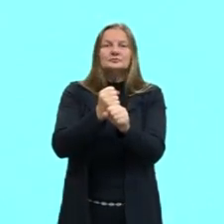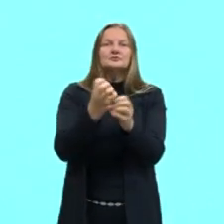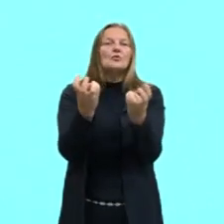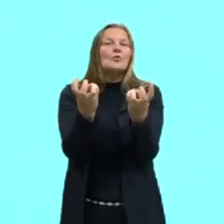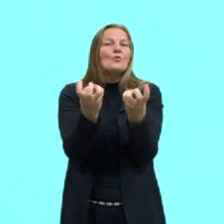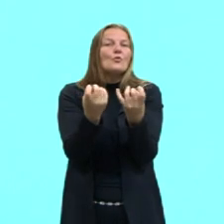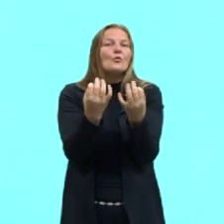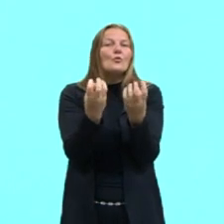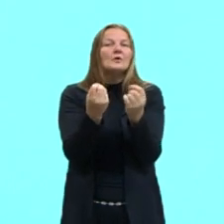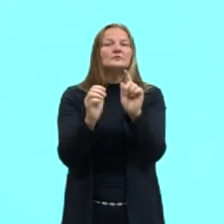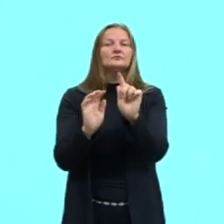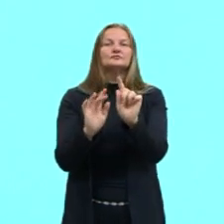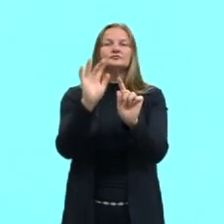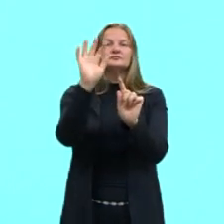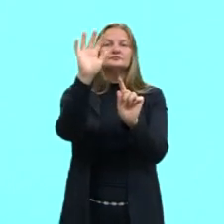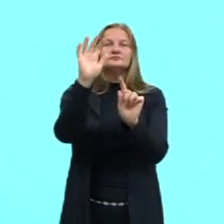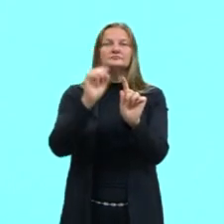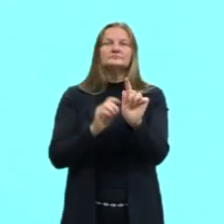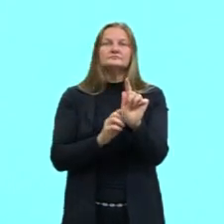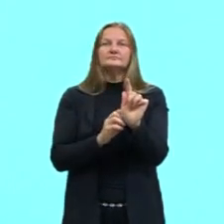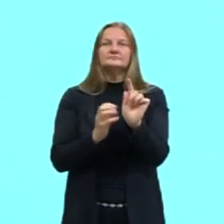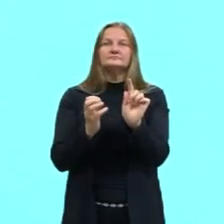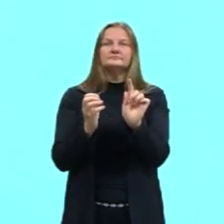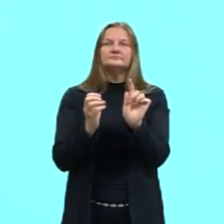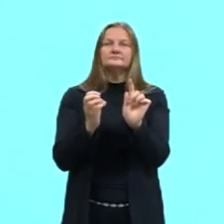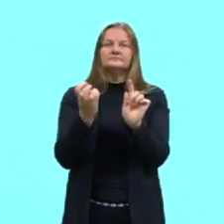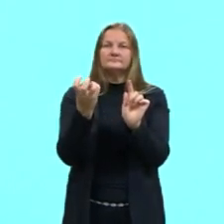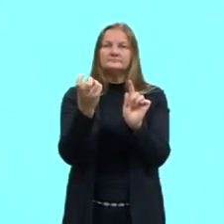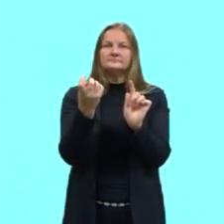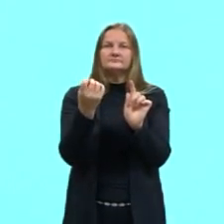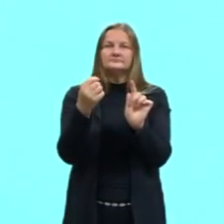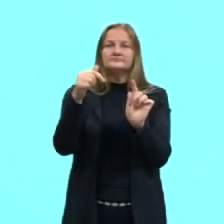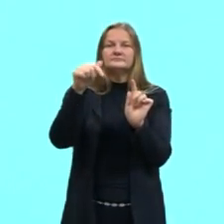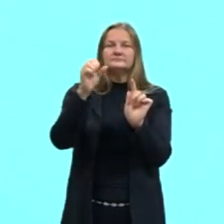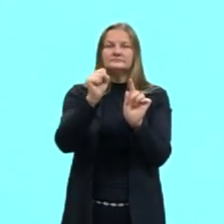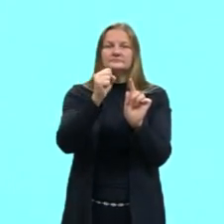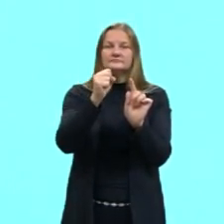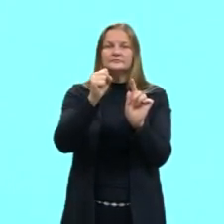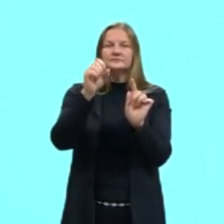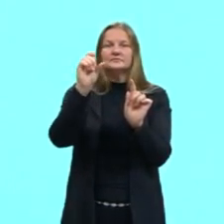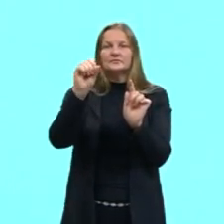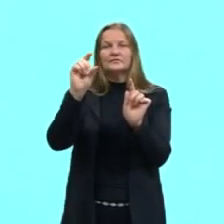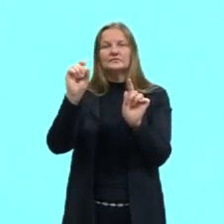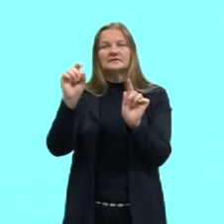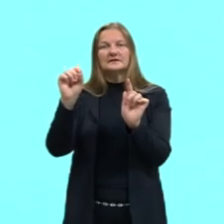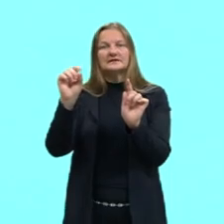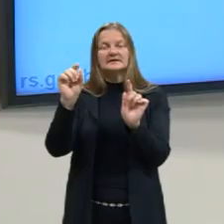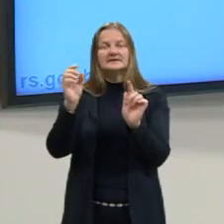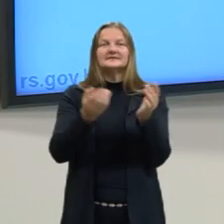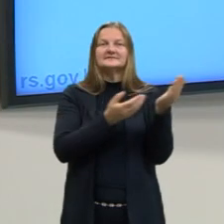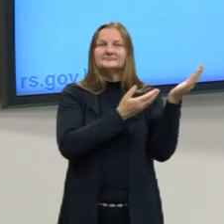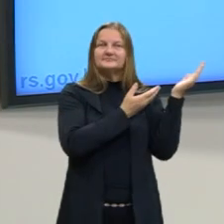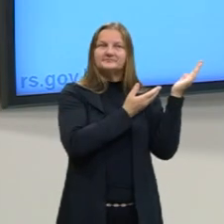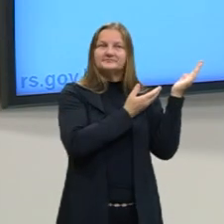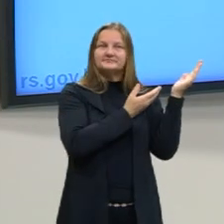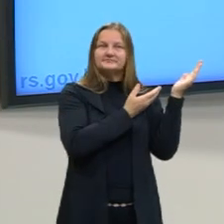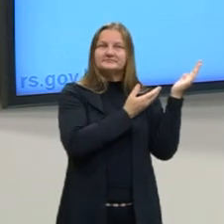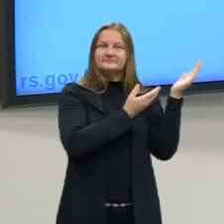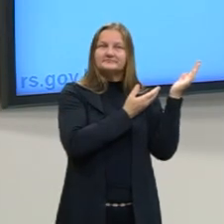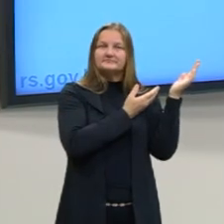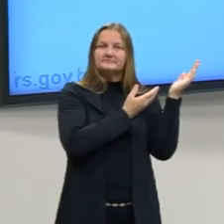ficar com quantos no gás nobre 1 2 3 4 5 6 7 8 9 10 então o